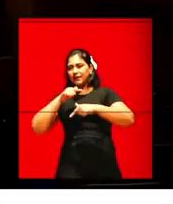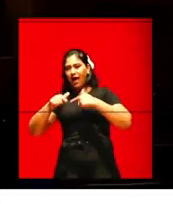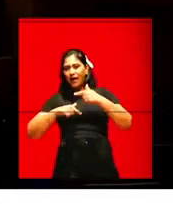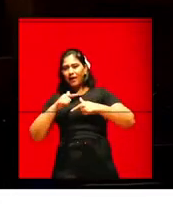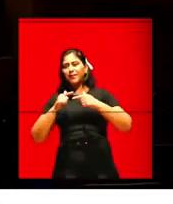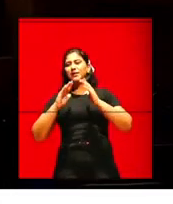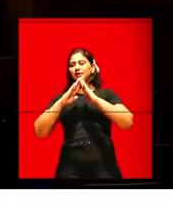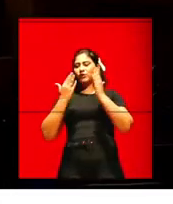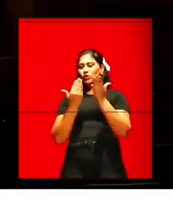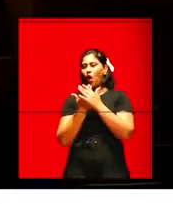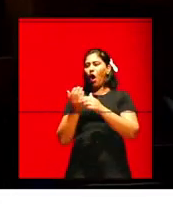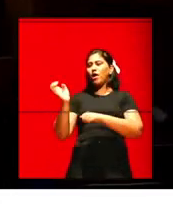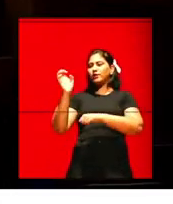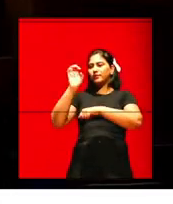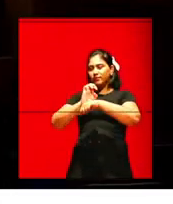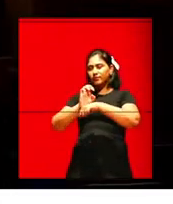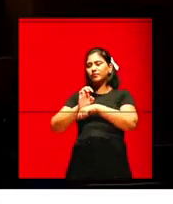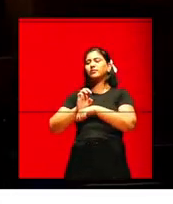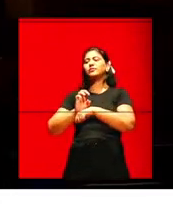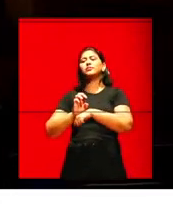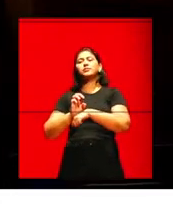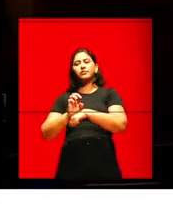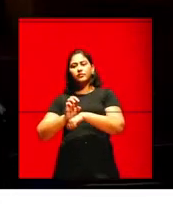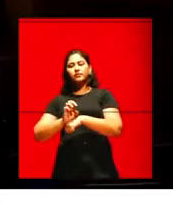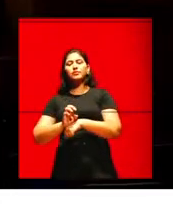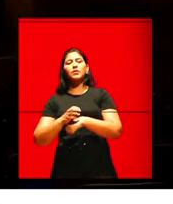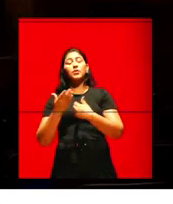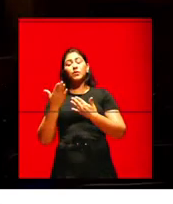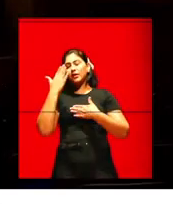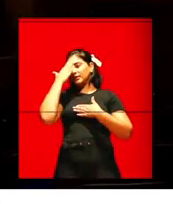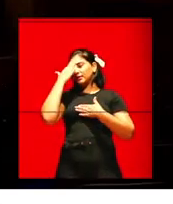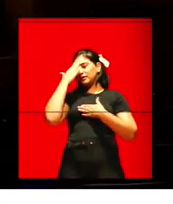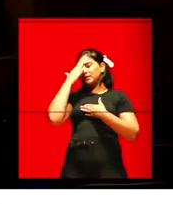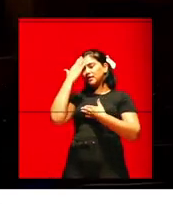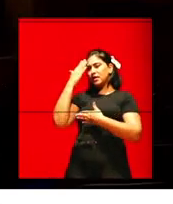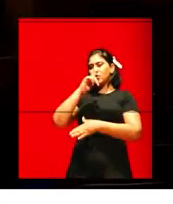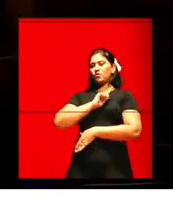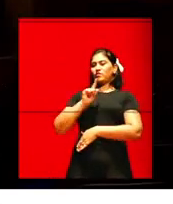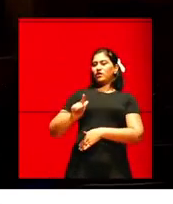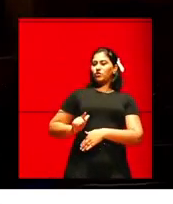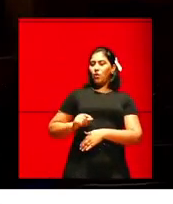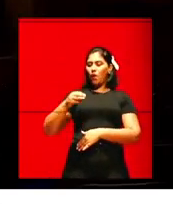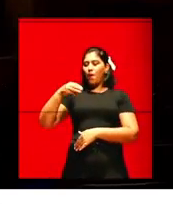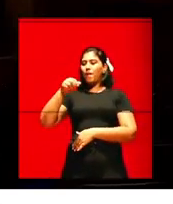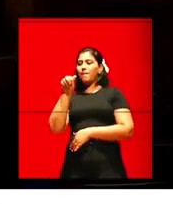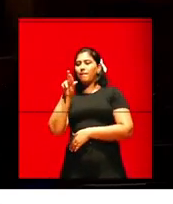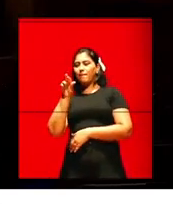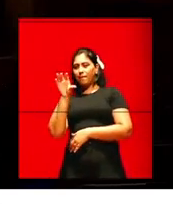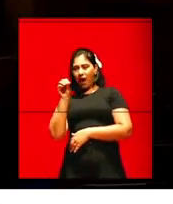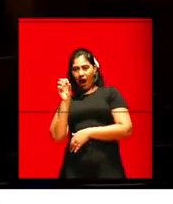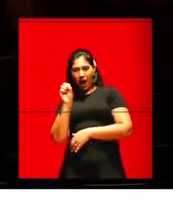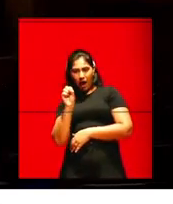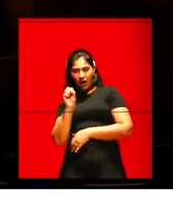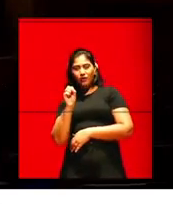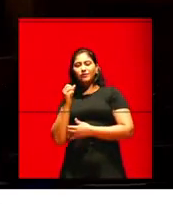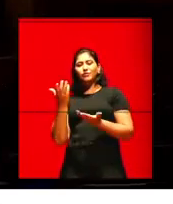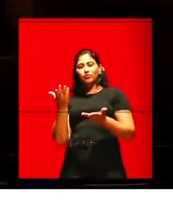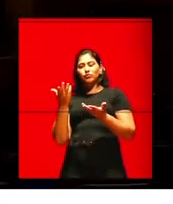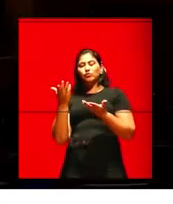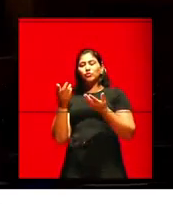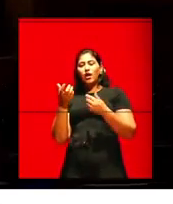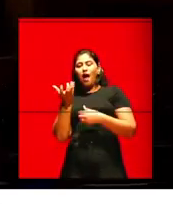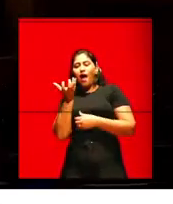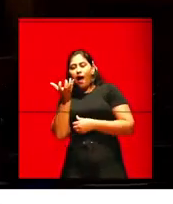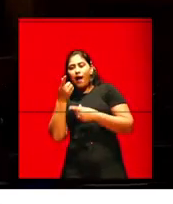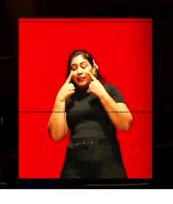rede estadual. Quero agradecer também ao governador, coronel Marcos Rocha, pelos investimentos que tem feito na